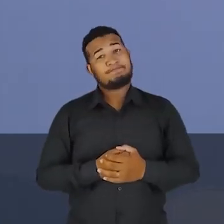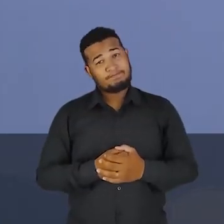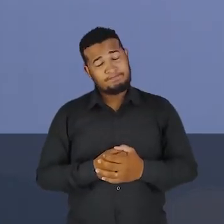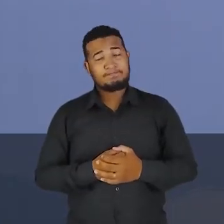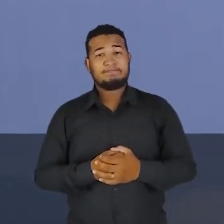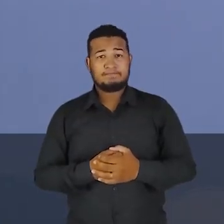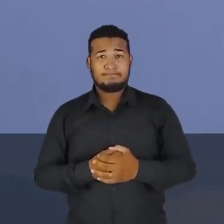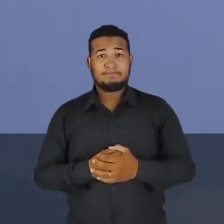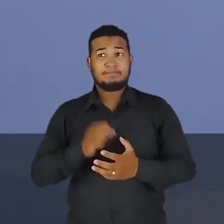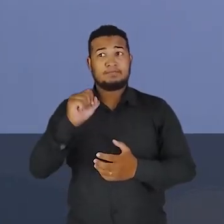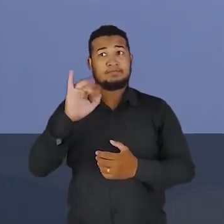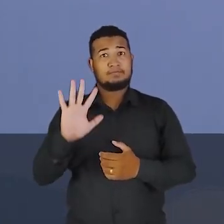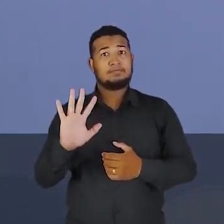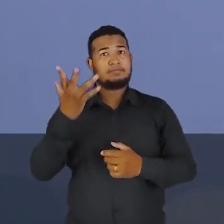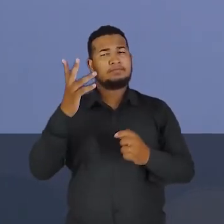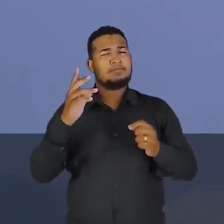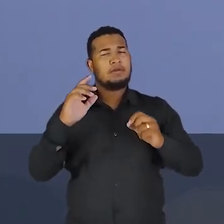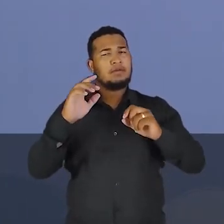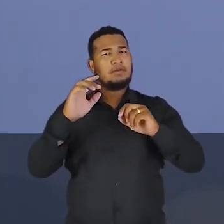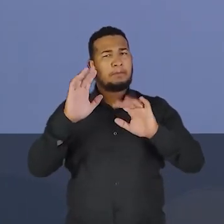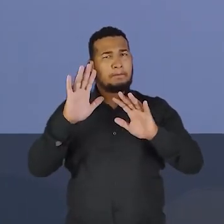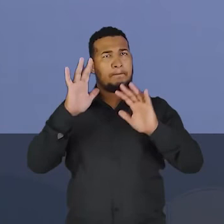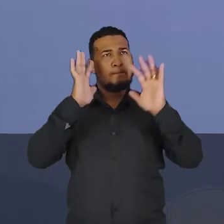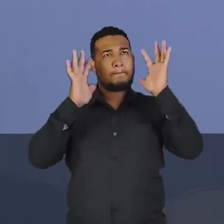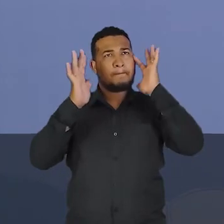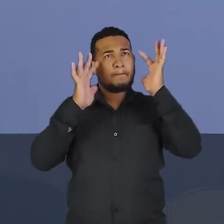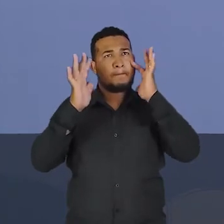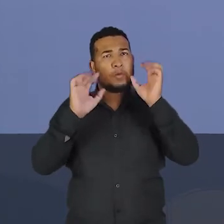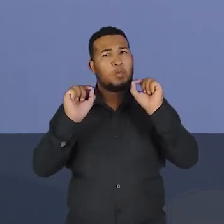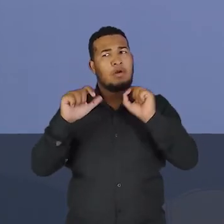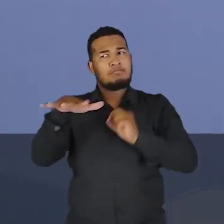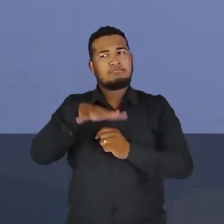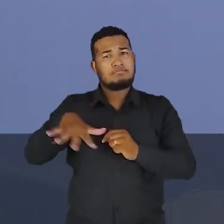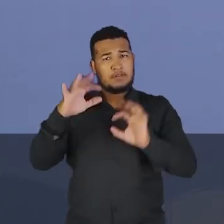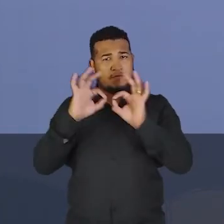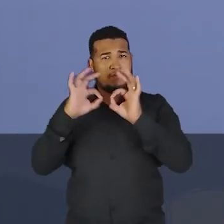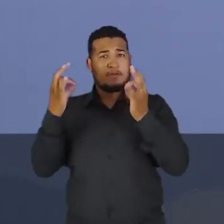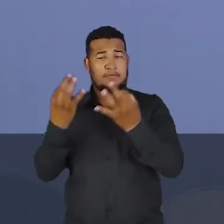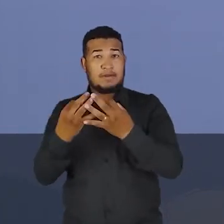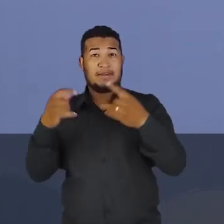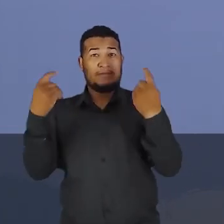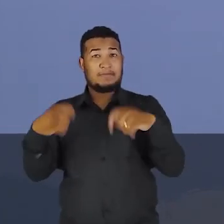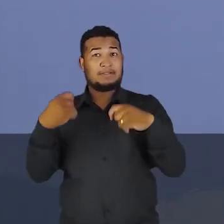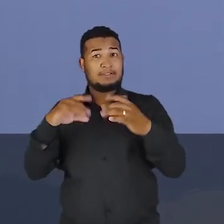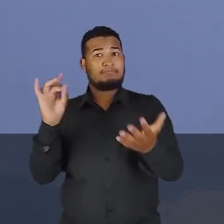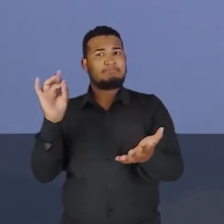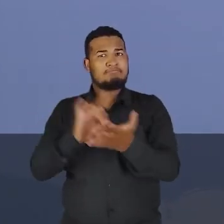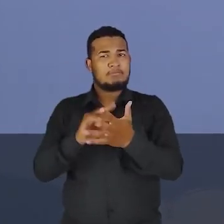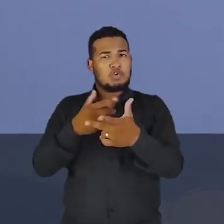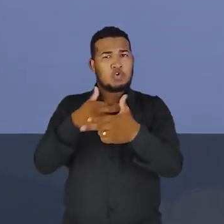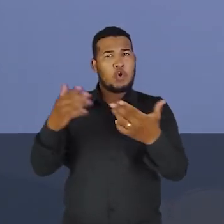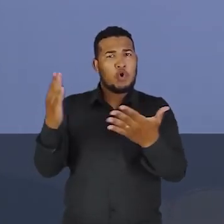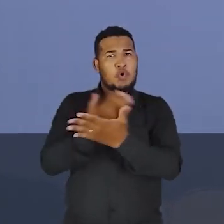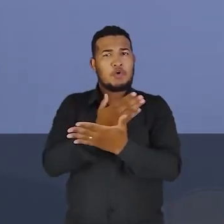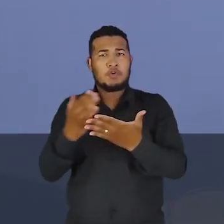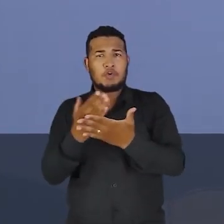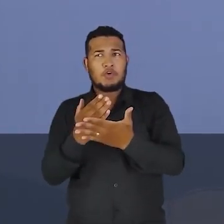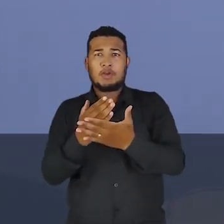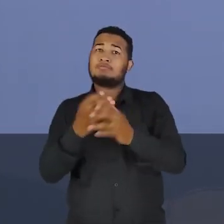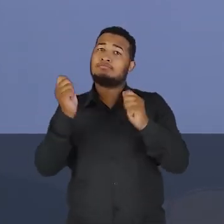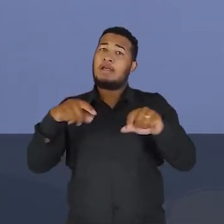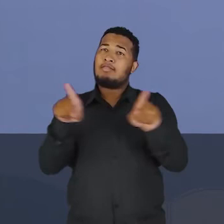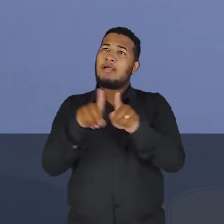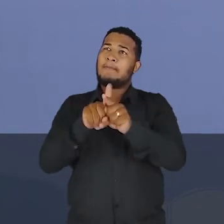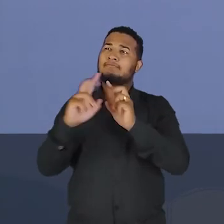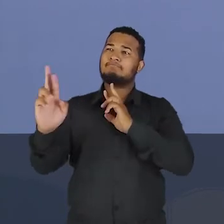pessoal, quando a gente para pensar que o ambiente familiar precisa de algumas coisas, a gente consegue estabelecer